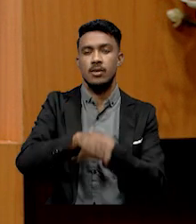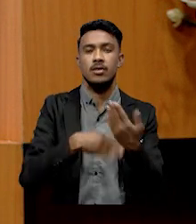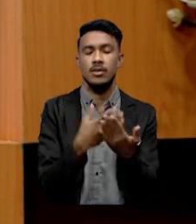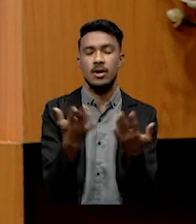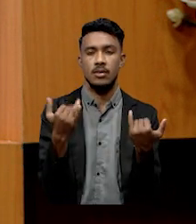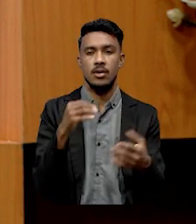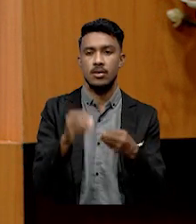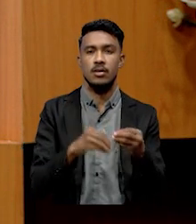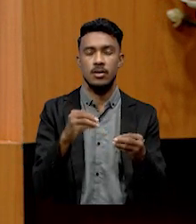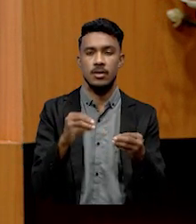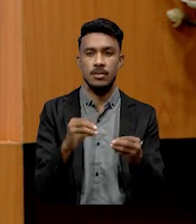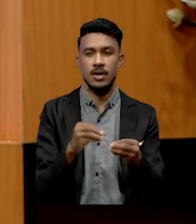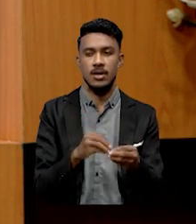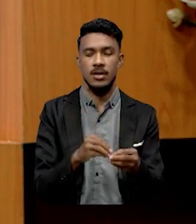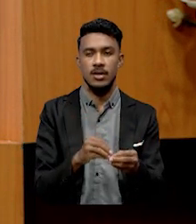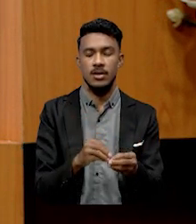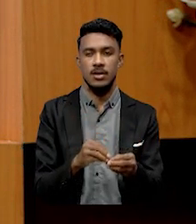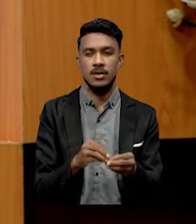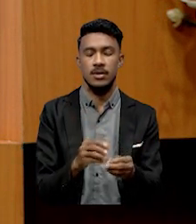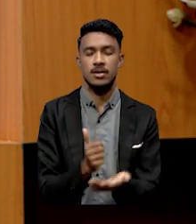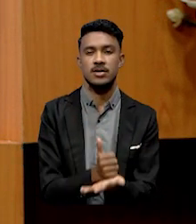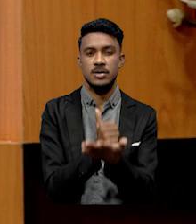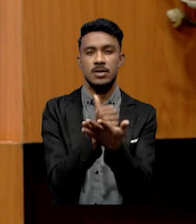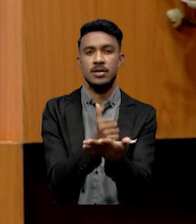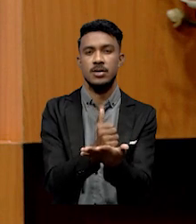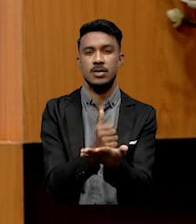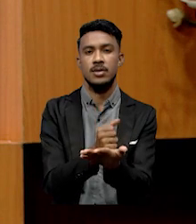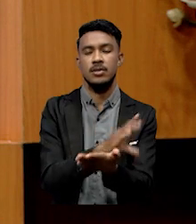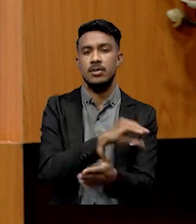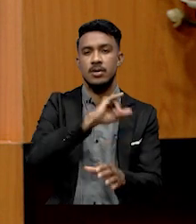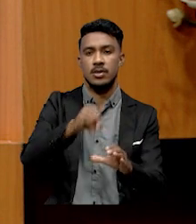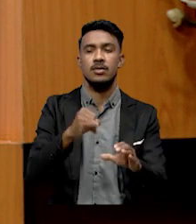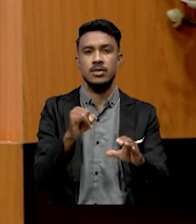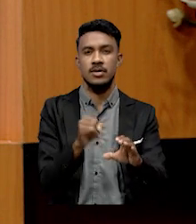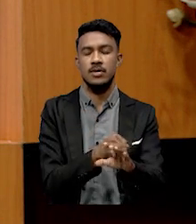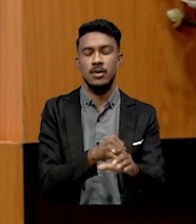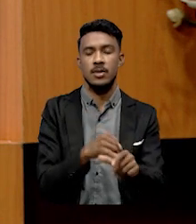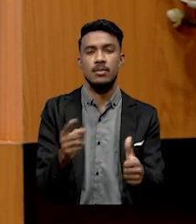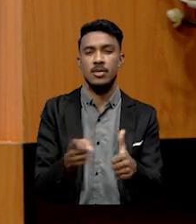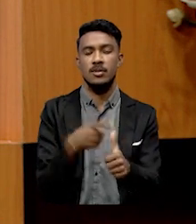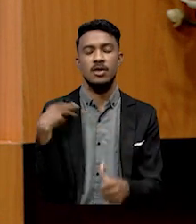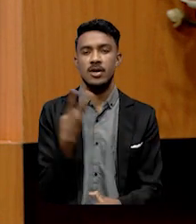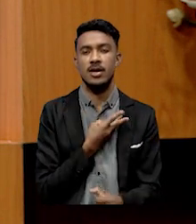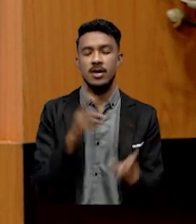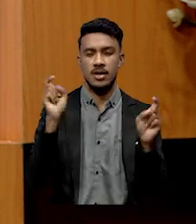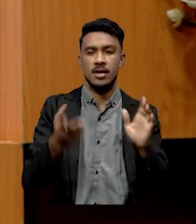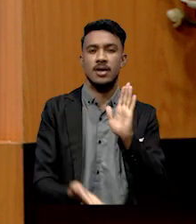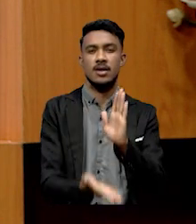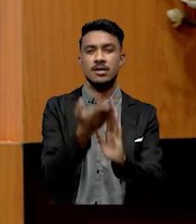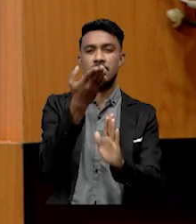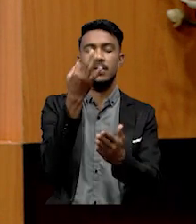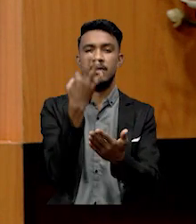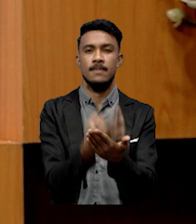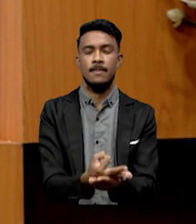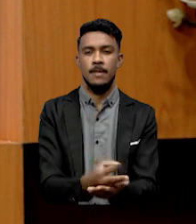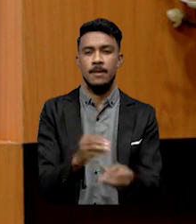ba resiliência, sustentável e mos inclusivo. Ida primeiro ita tengi hasai investimento e